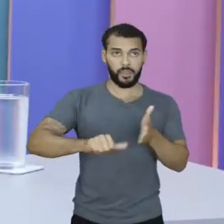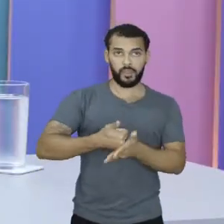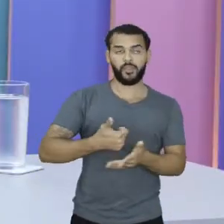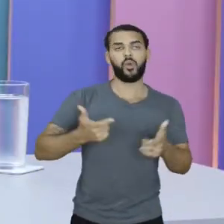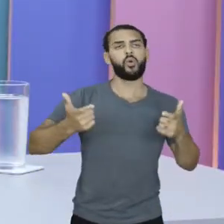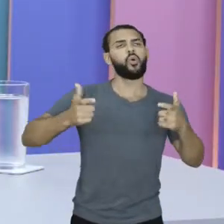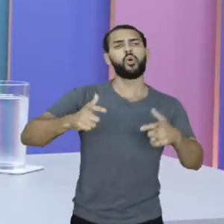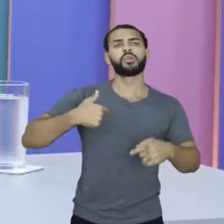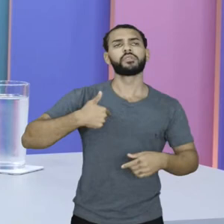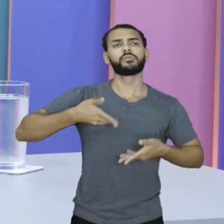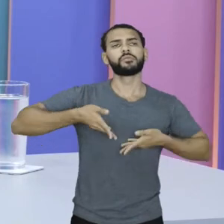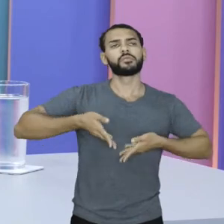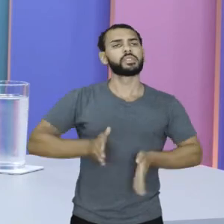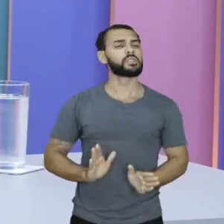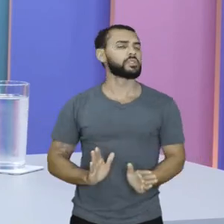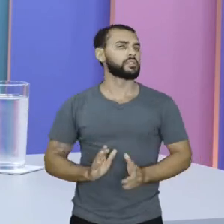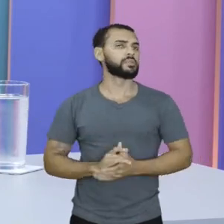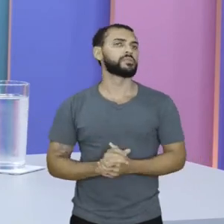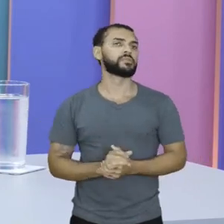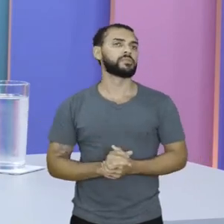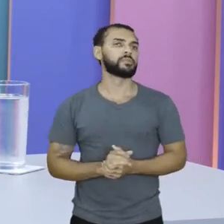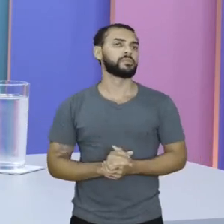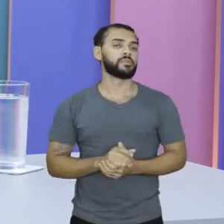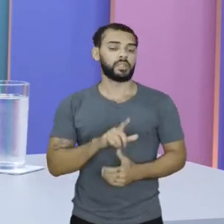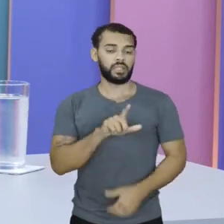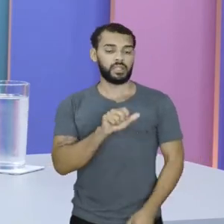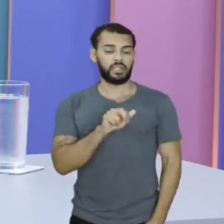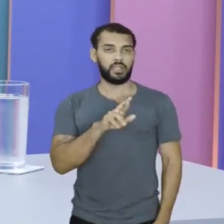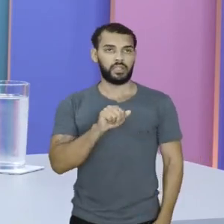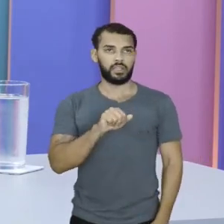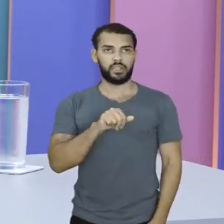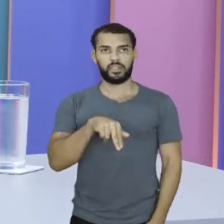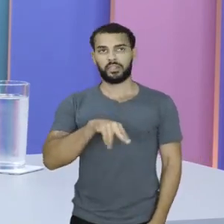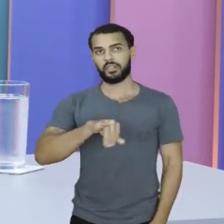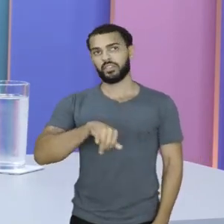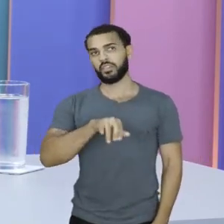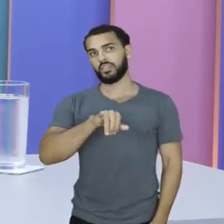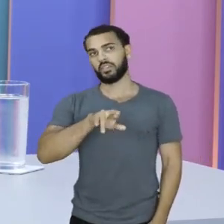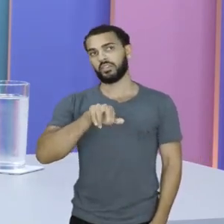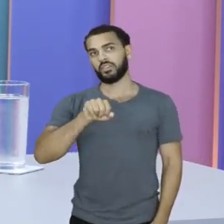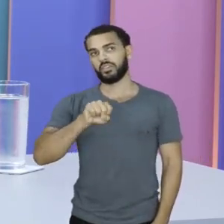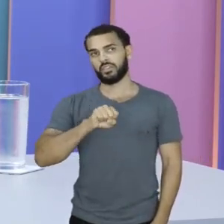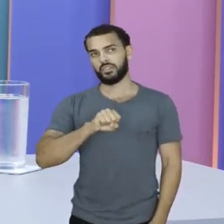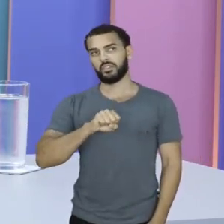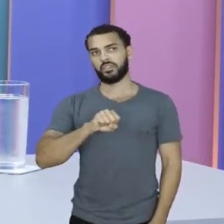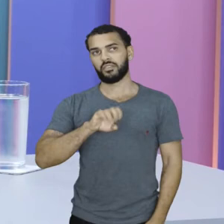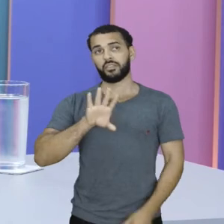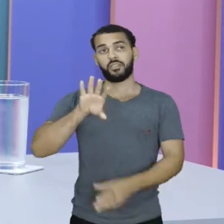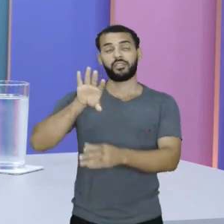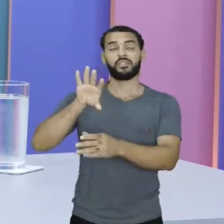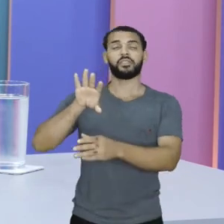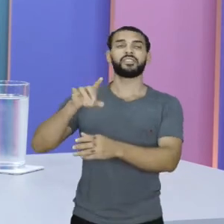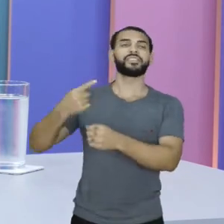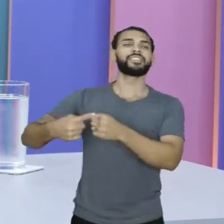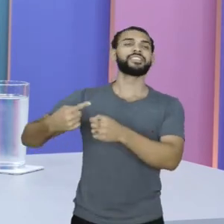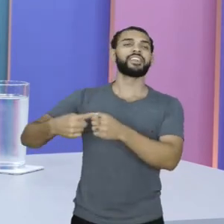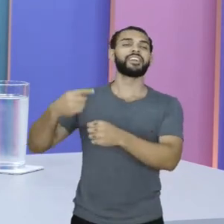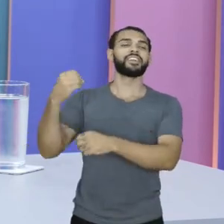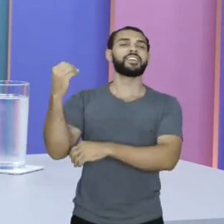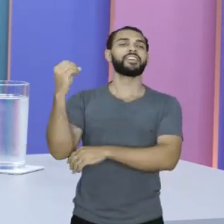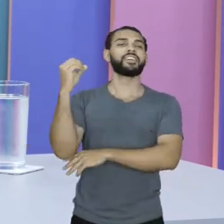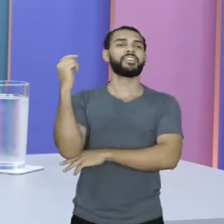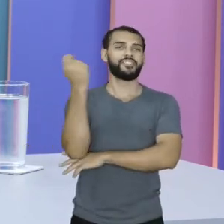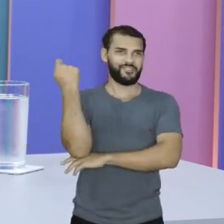natural de Laranjeiras, uma cidade no interior do Rio Grande do Sul. Me